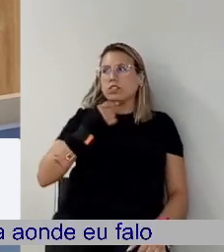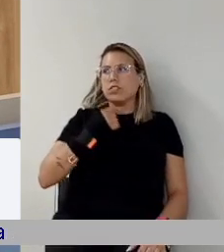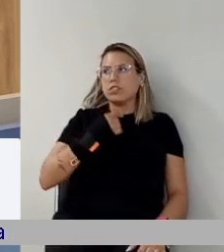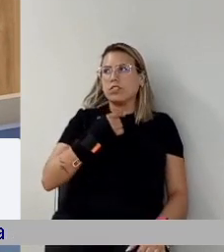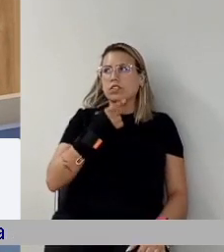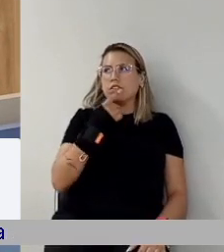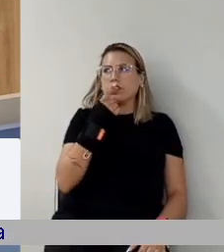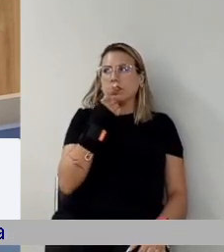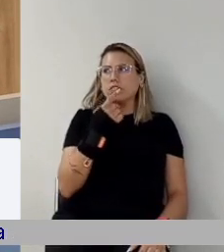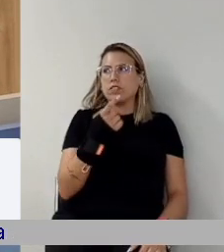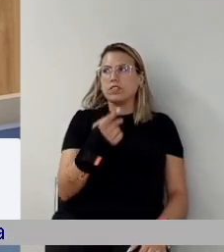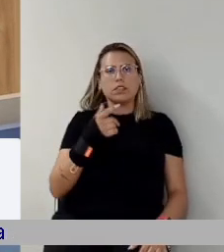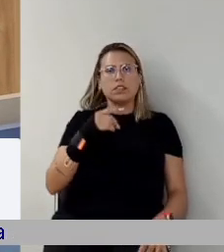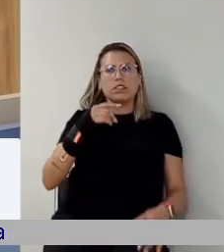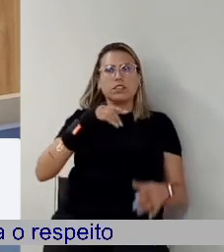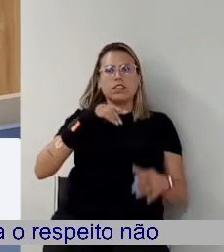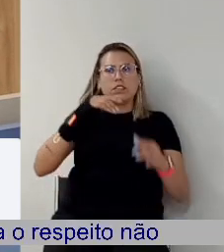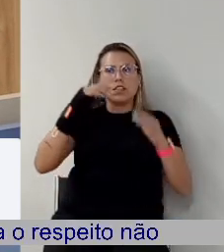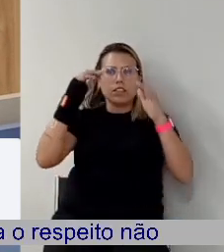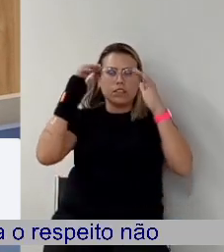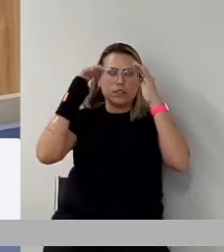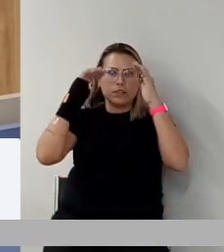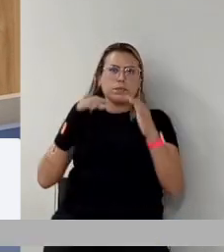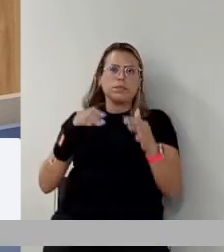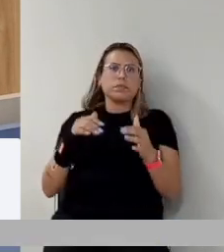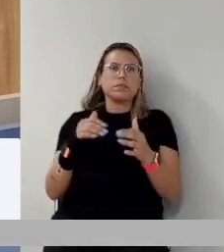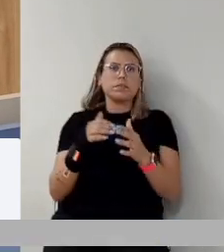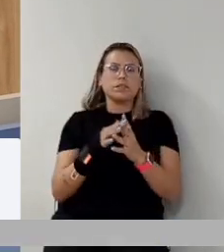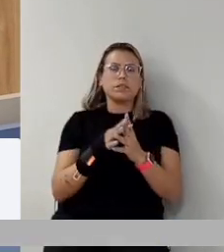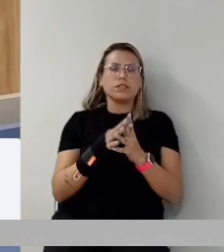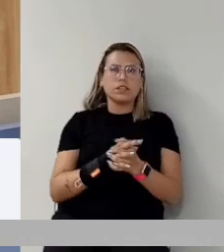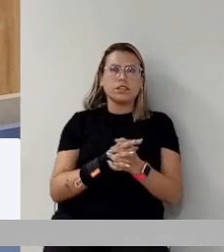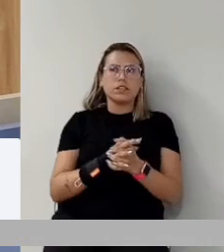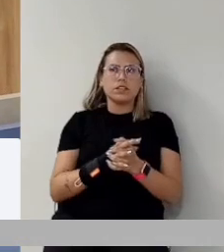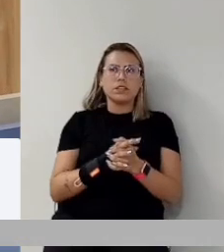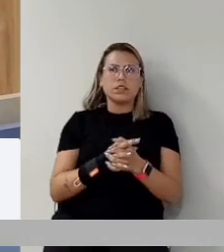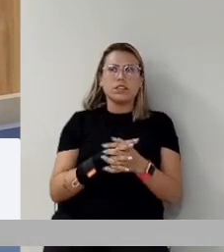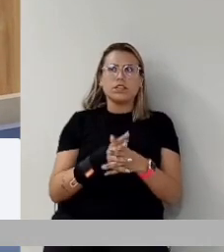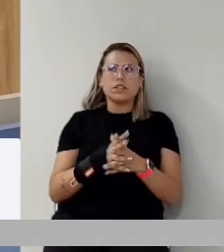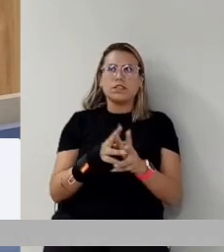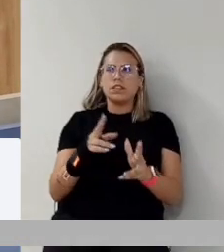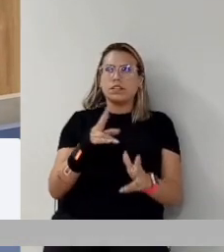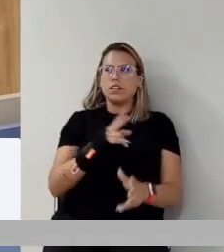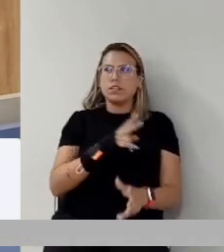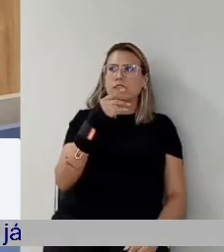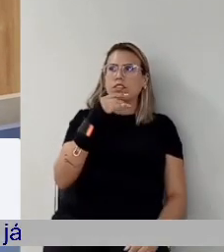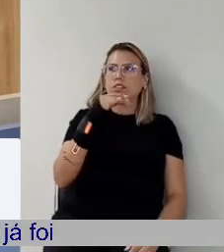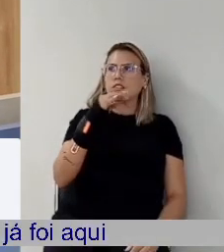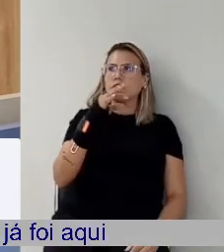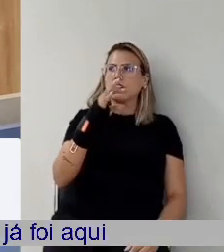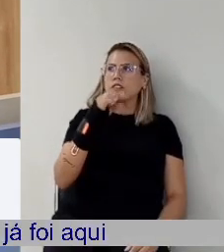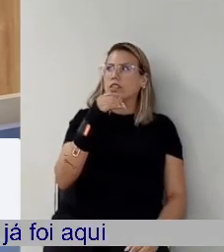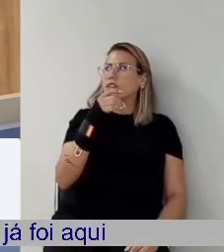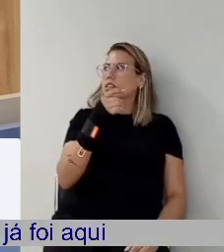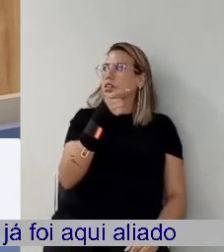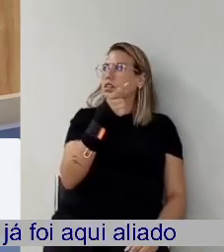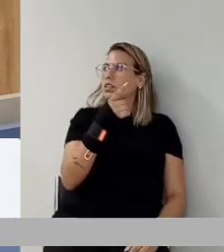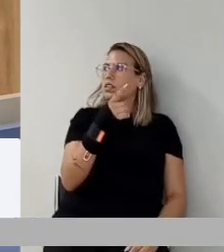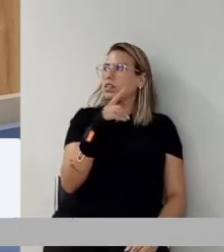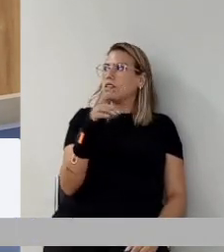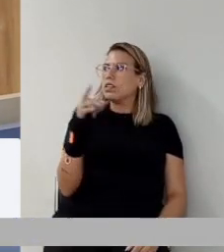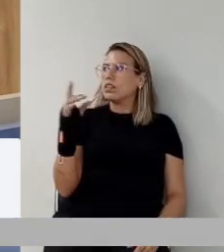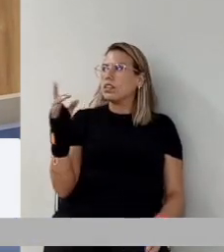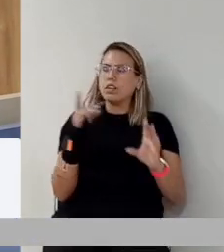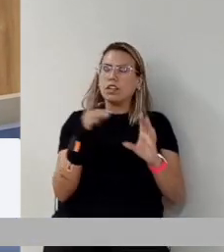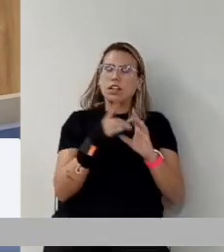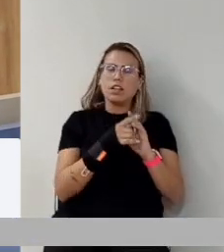do exigir o respeito e não saber respeitar Vereador irmão Chicão que já foi aqui aliado nosso e hoje